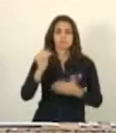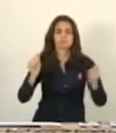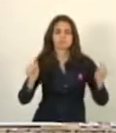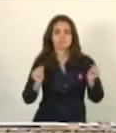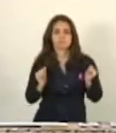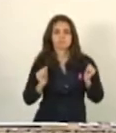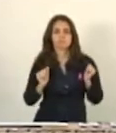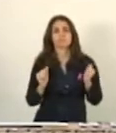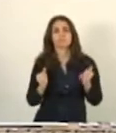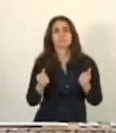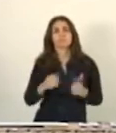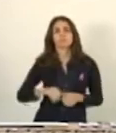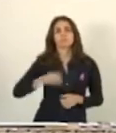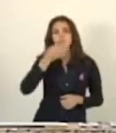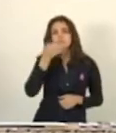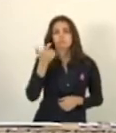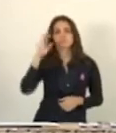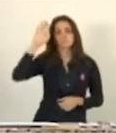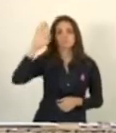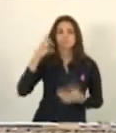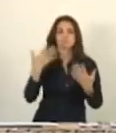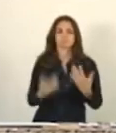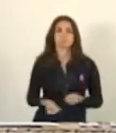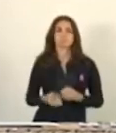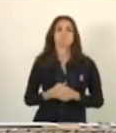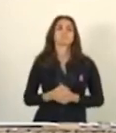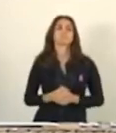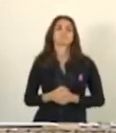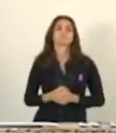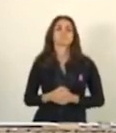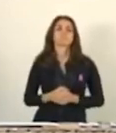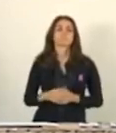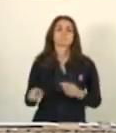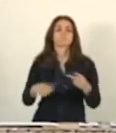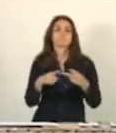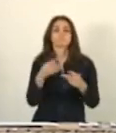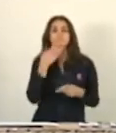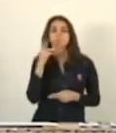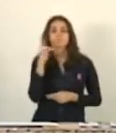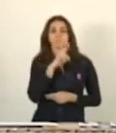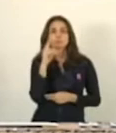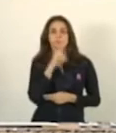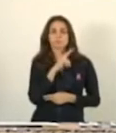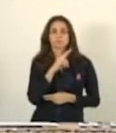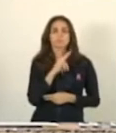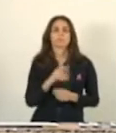como se encontram, os contrários se manifestam. Aprovado. Próximo item, requerimento de urgência